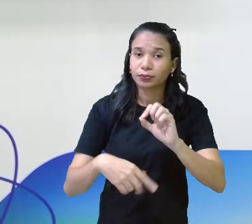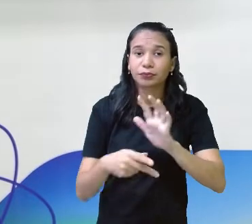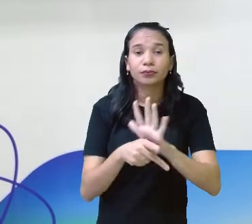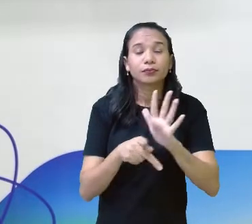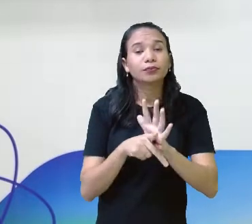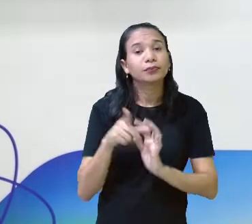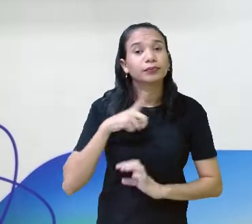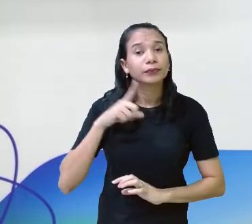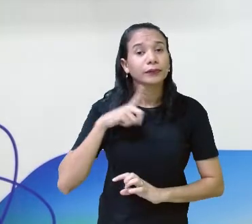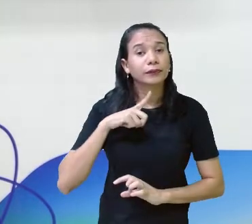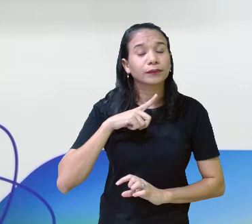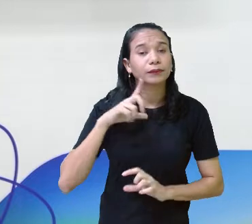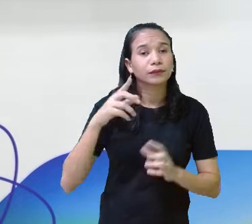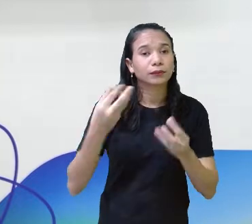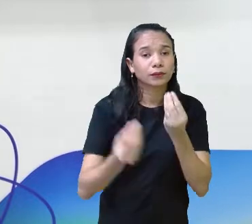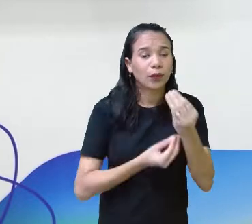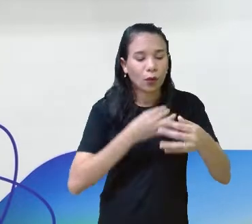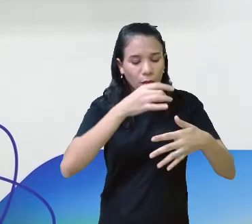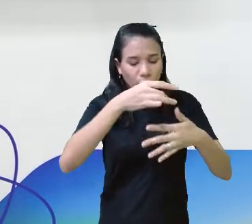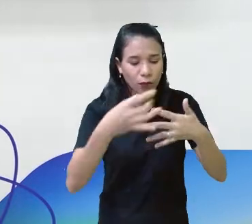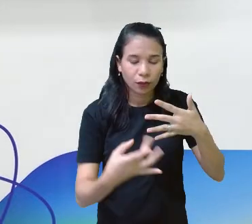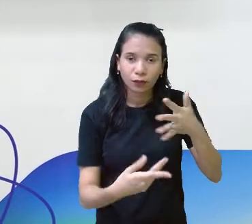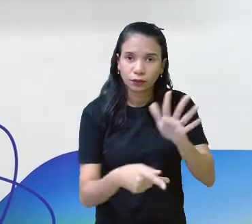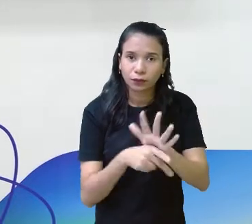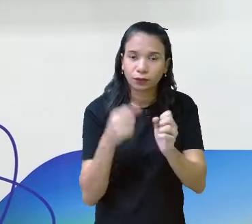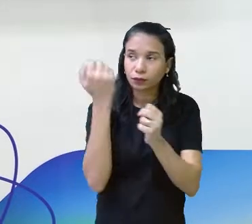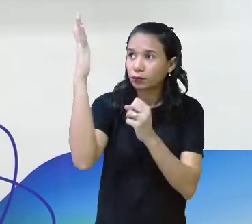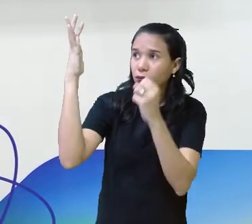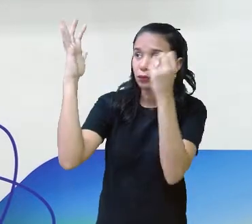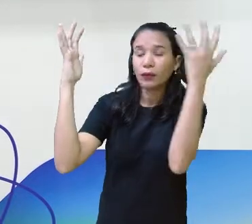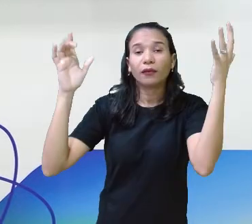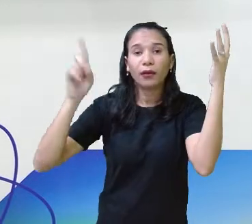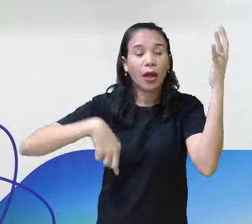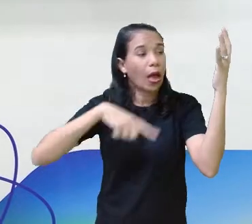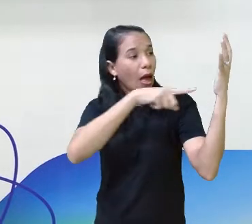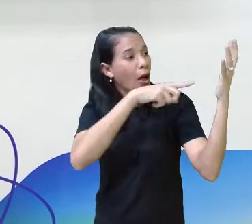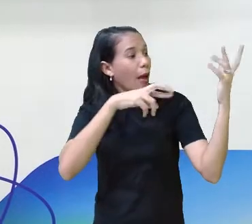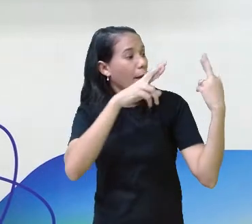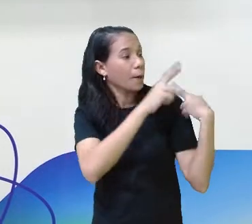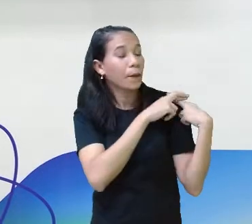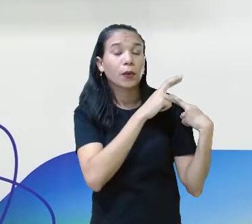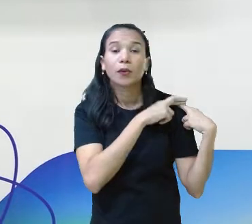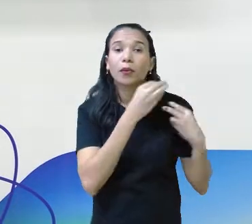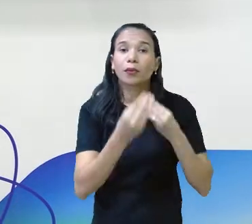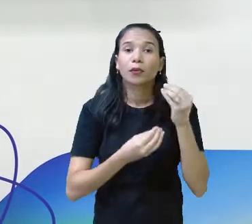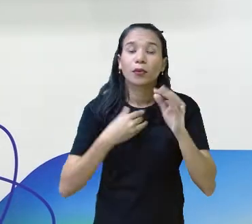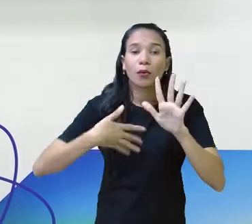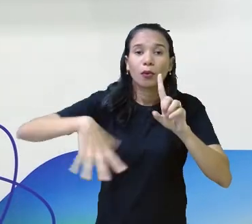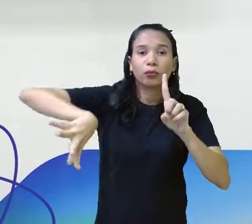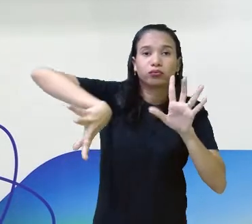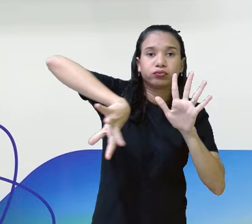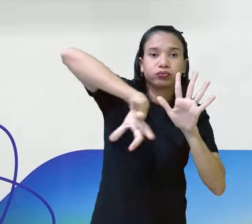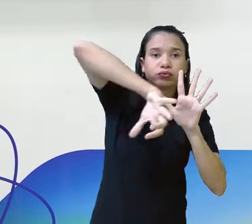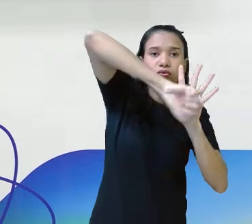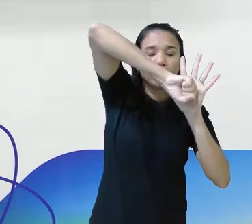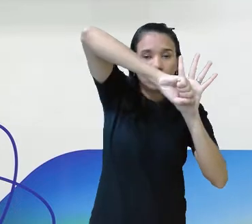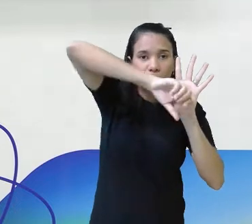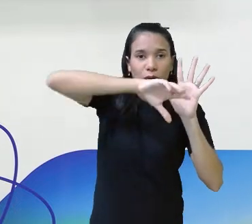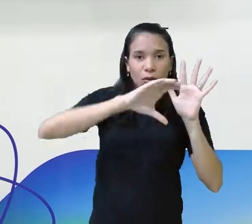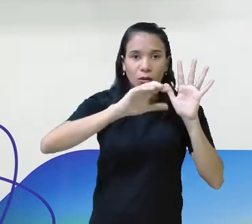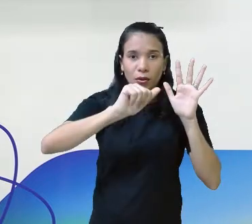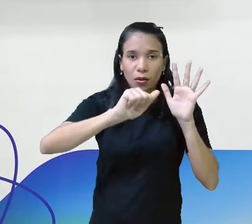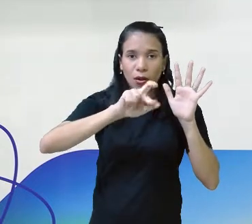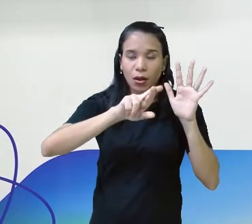Isso ocorre pelo fato das árvores serem uma das responsáveis pela absorção do gás carbônico, um